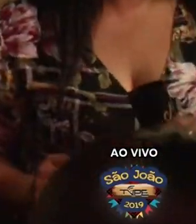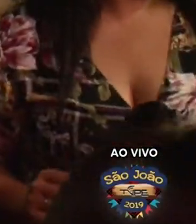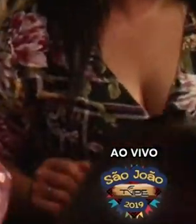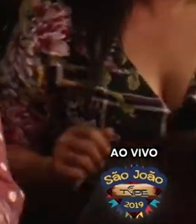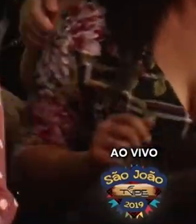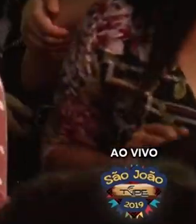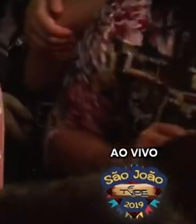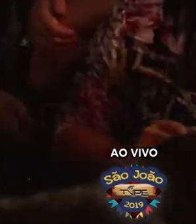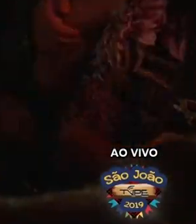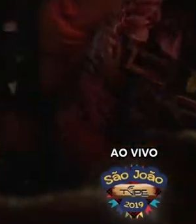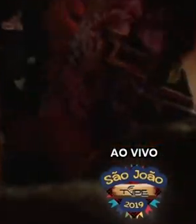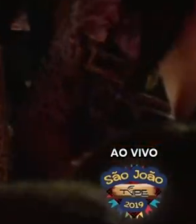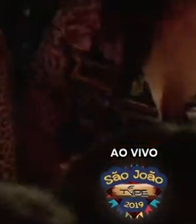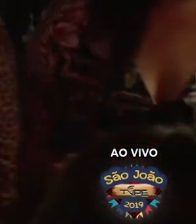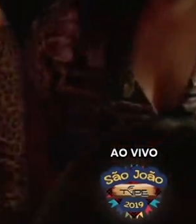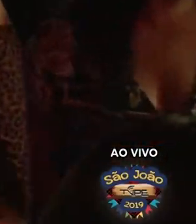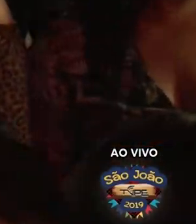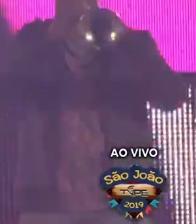tal